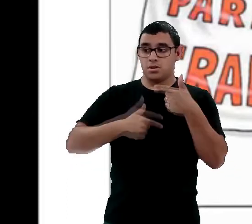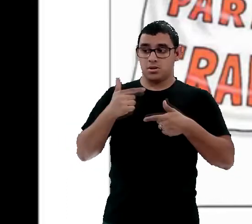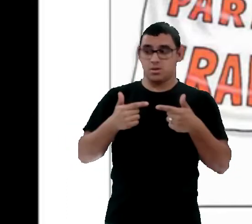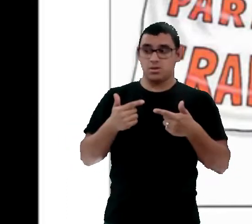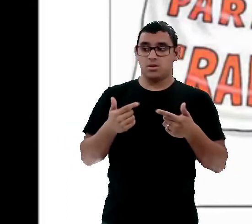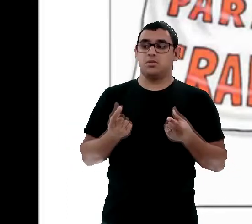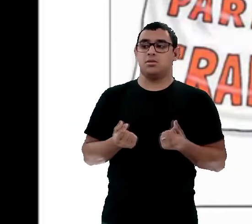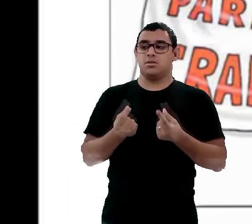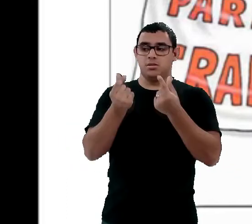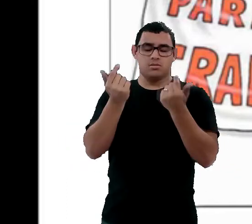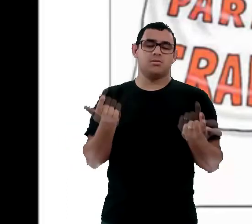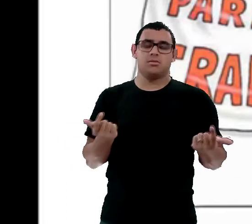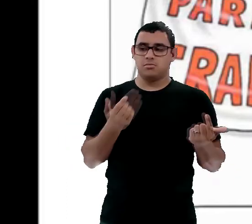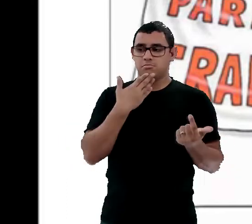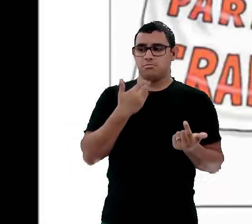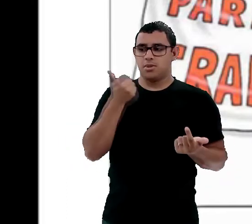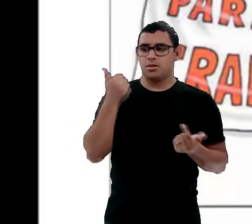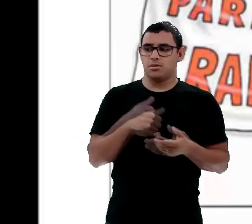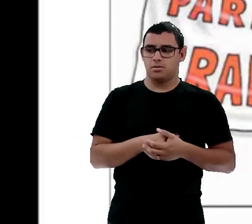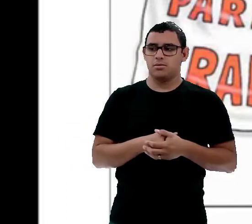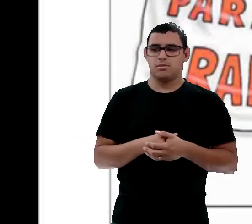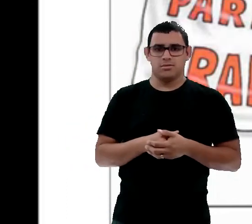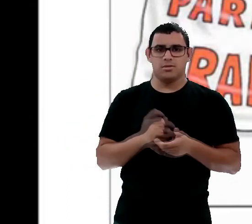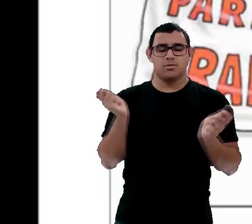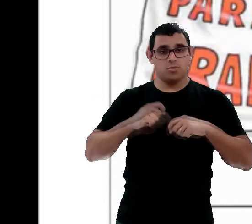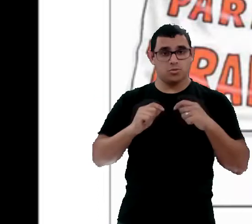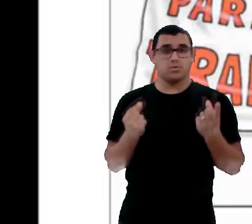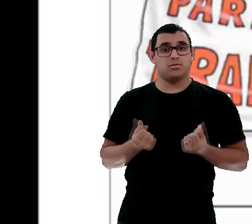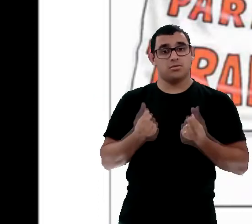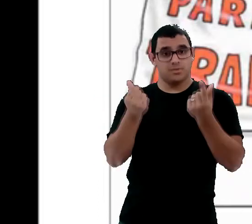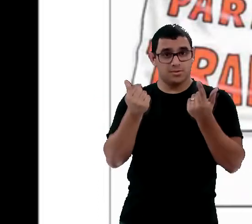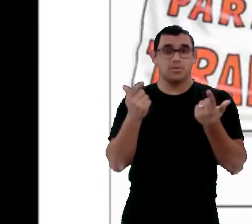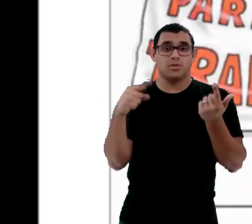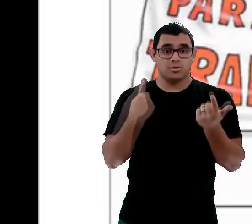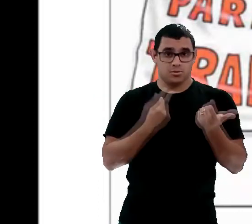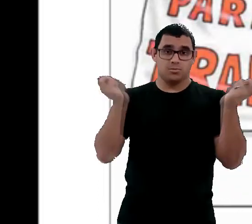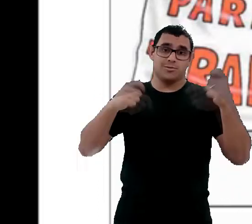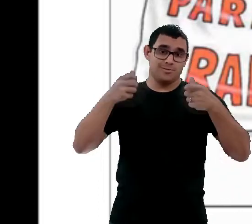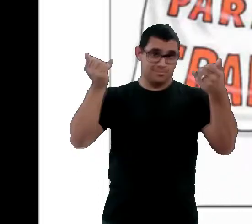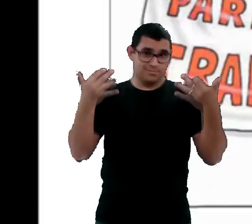capitalismo efetivamente surgiu quando esse espírito capitalista incorporou nas pessoas